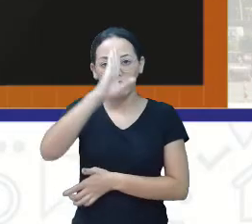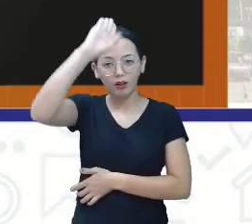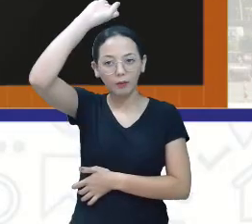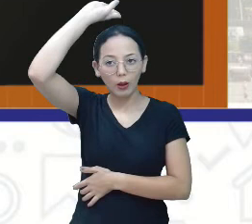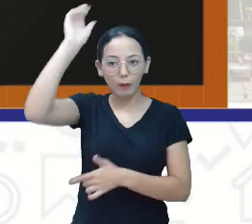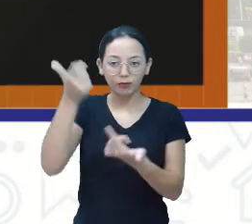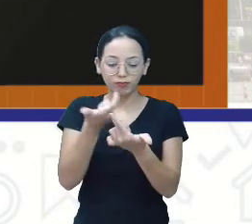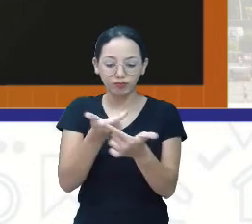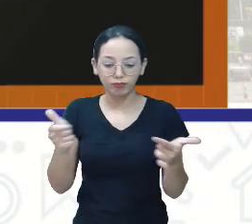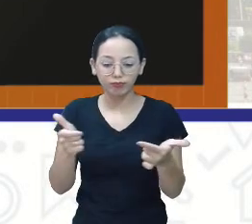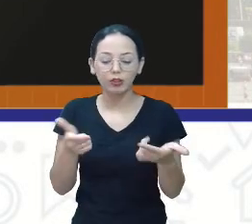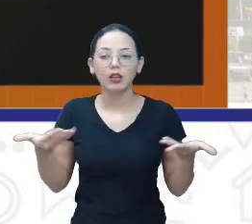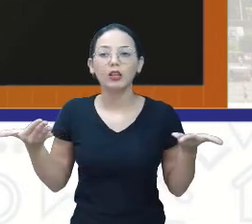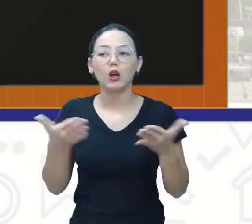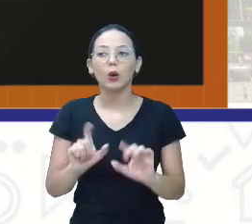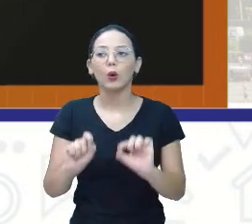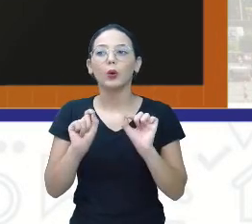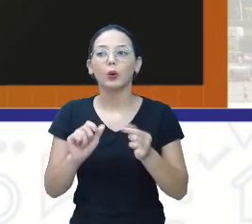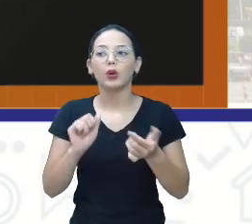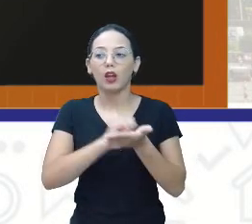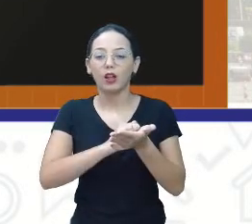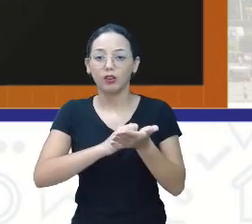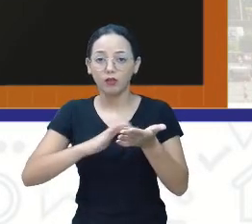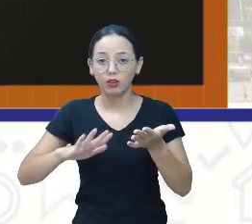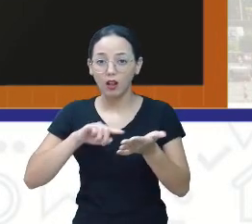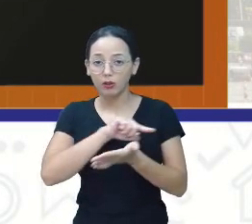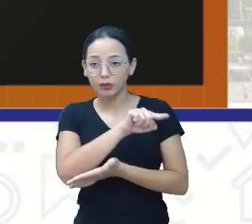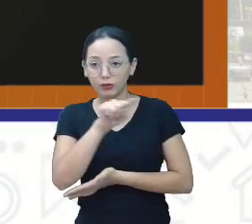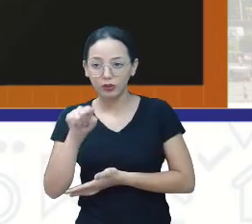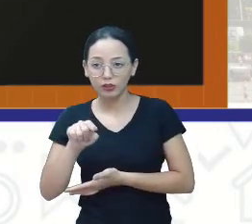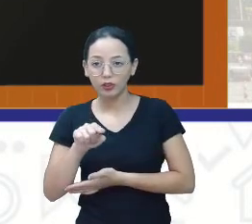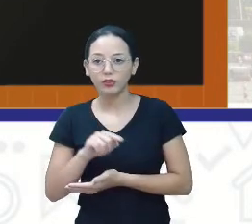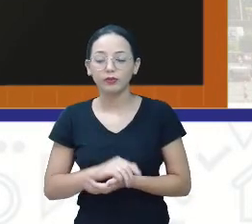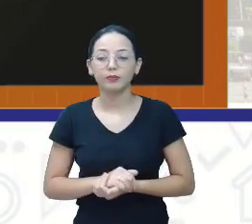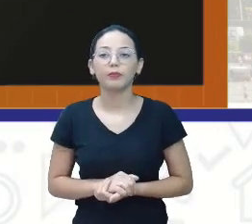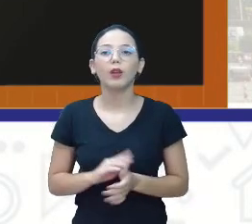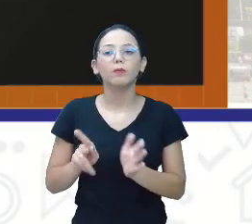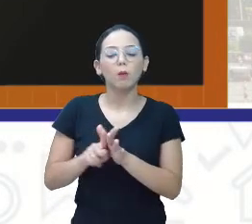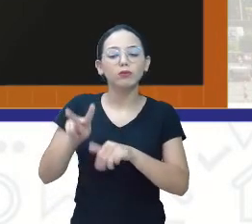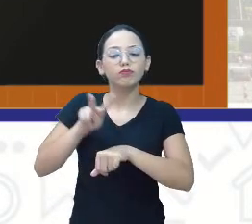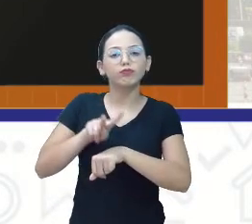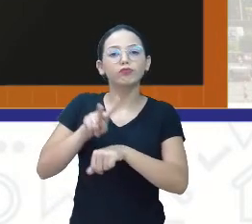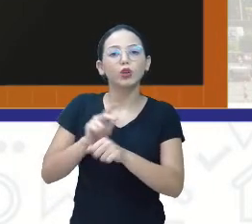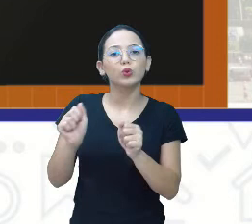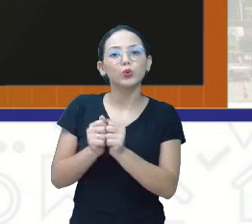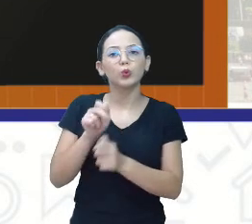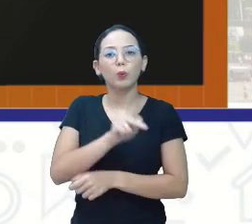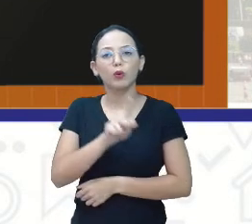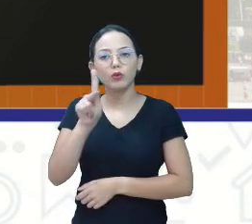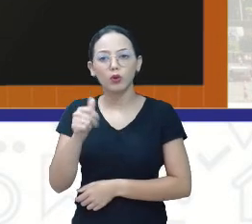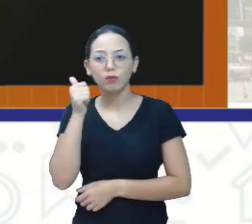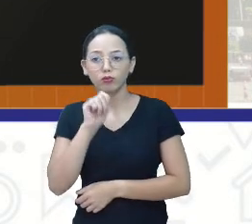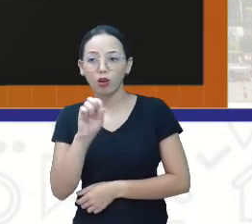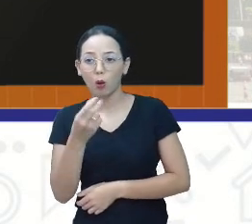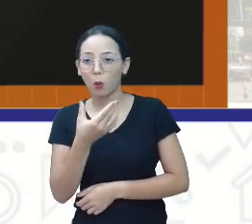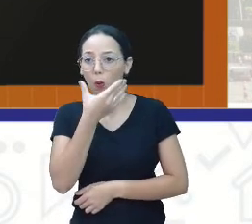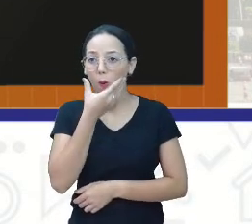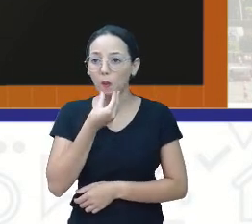Romano e como atividade para vocês, com a supervisão do seu professor ou da sua